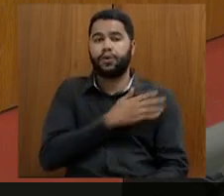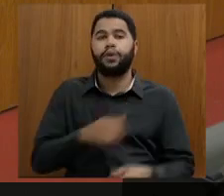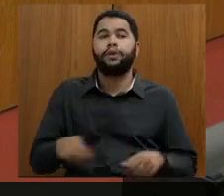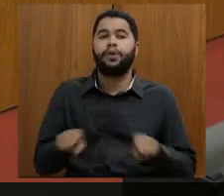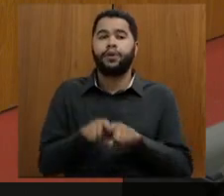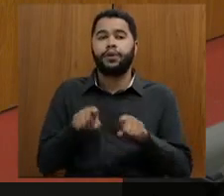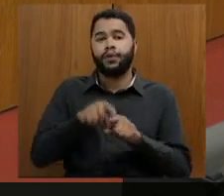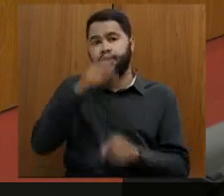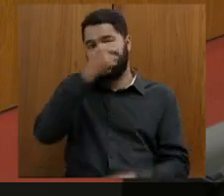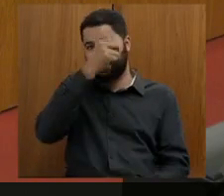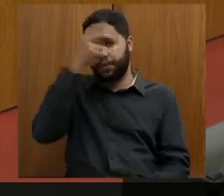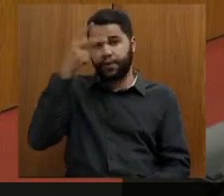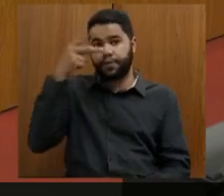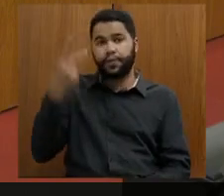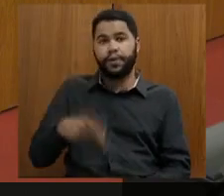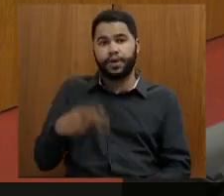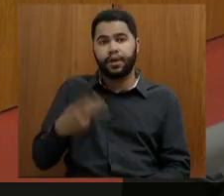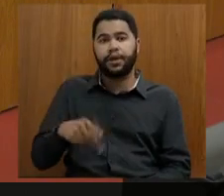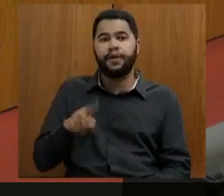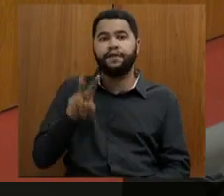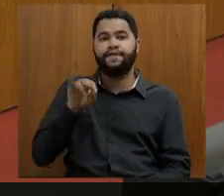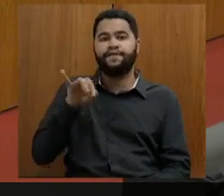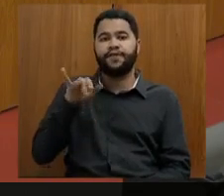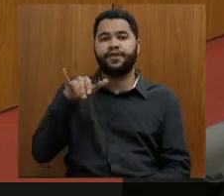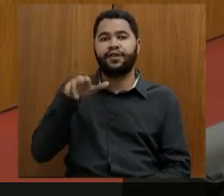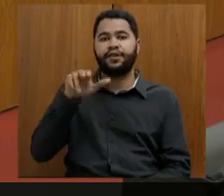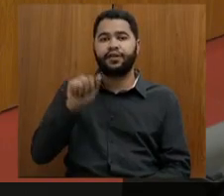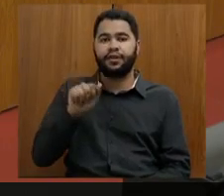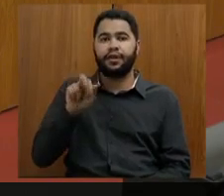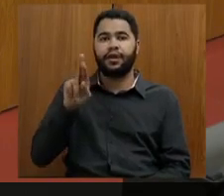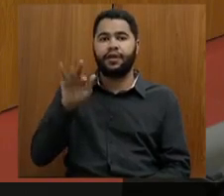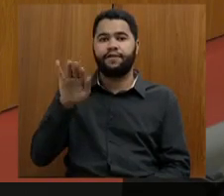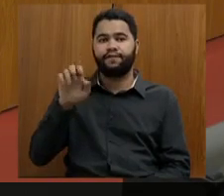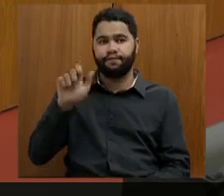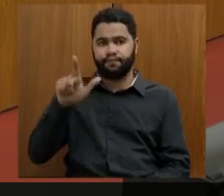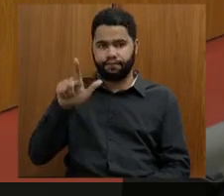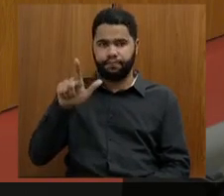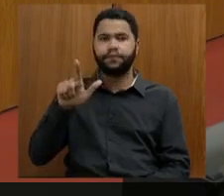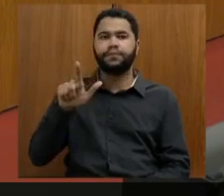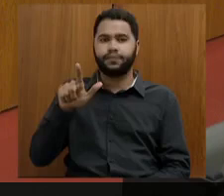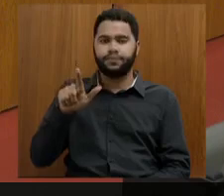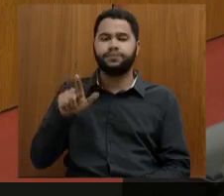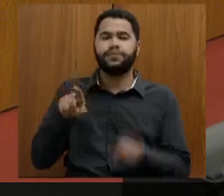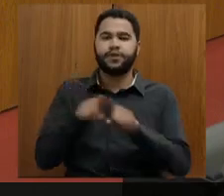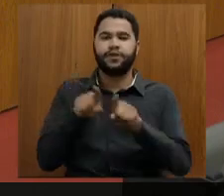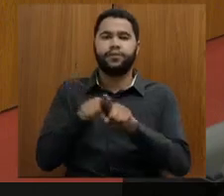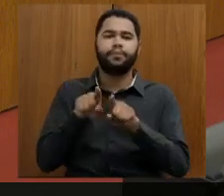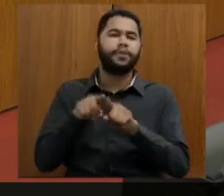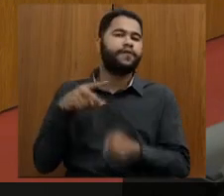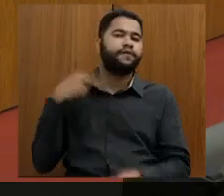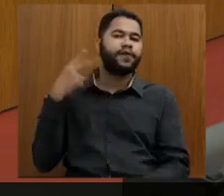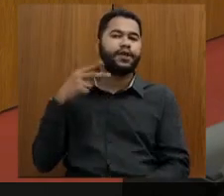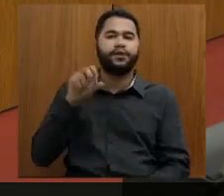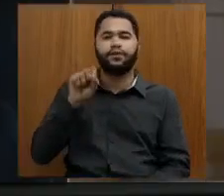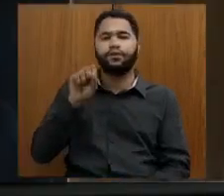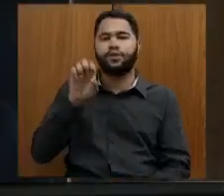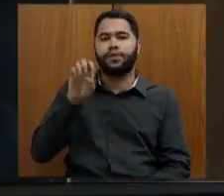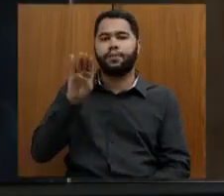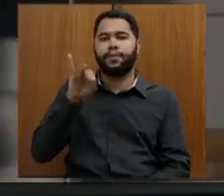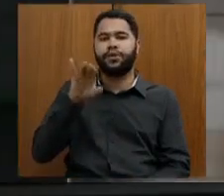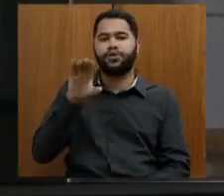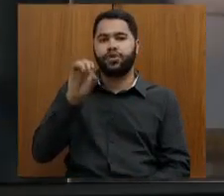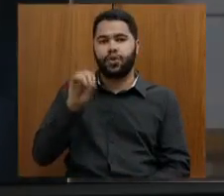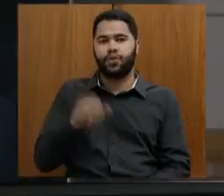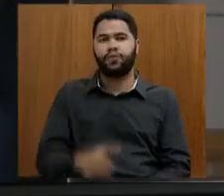cumprimentar o prefeito da nossa cidade da ventania do Alvinópolis O Rafael tá aqui o Sebastião Neto Vereador também conosco